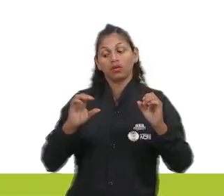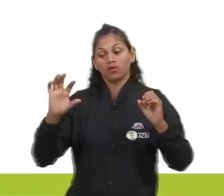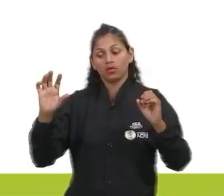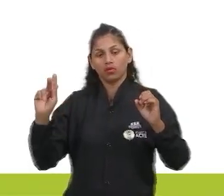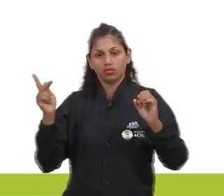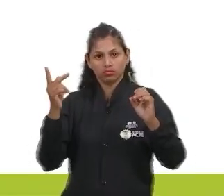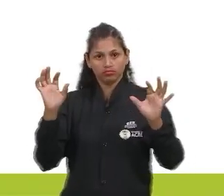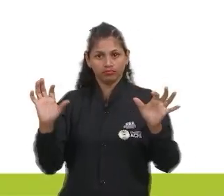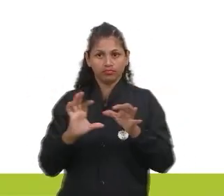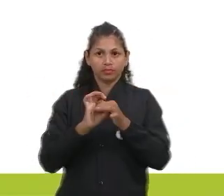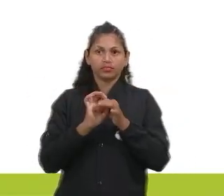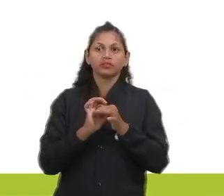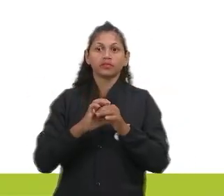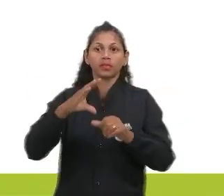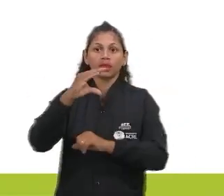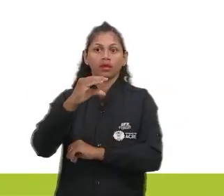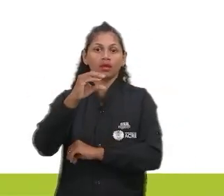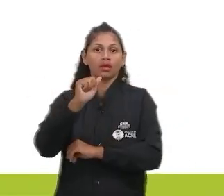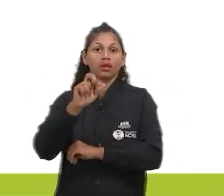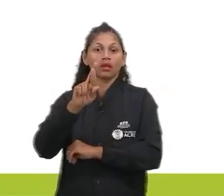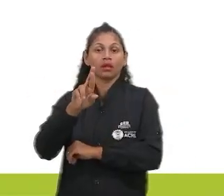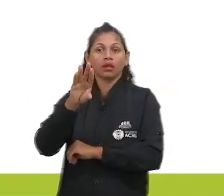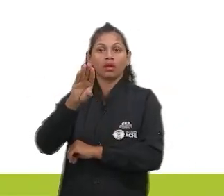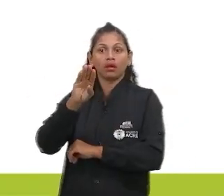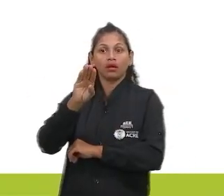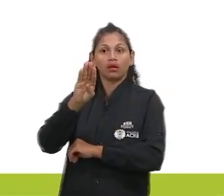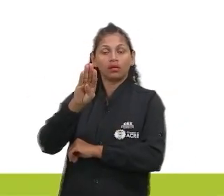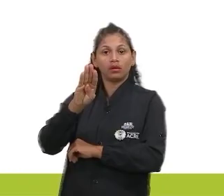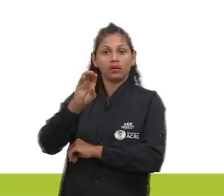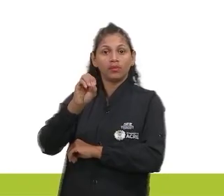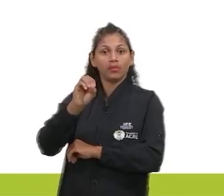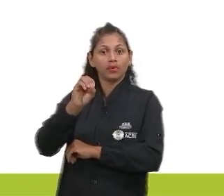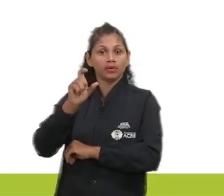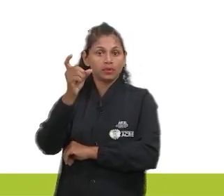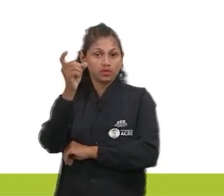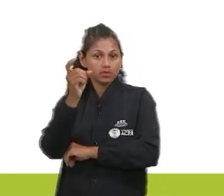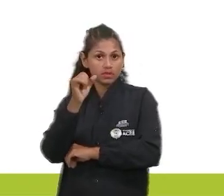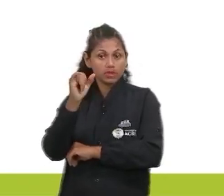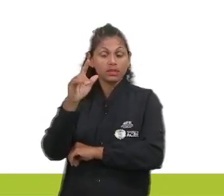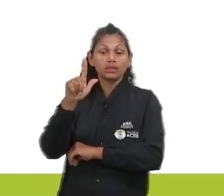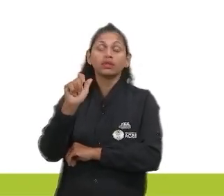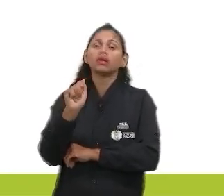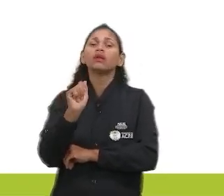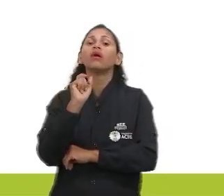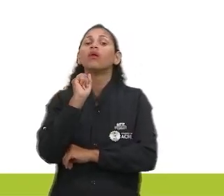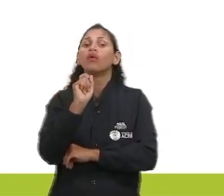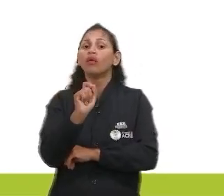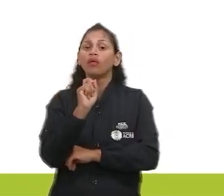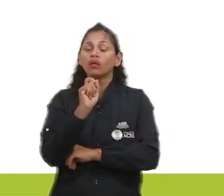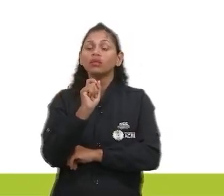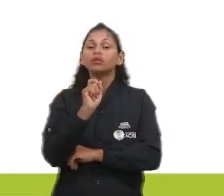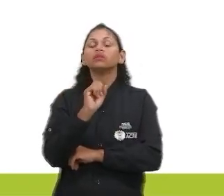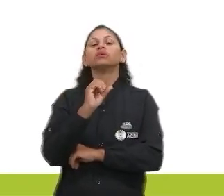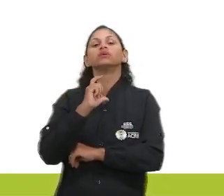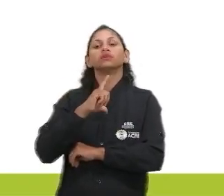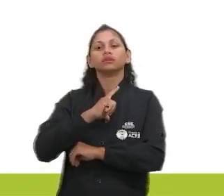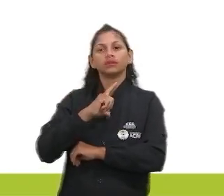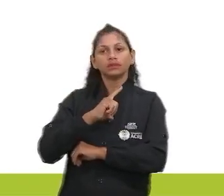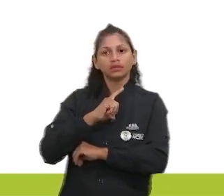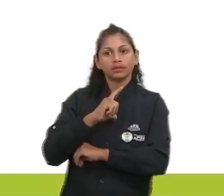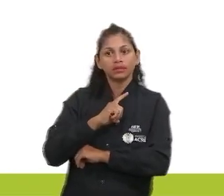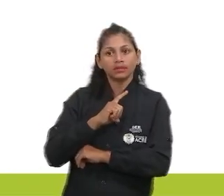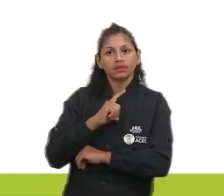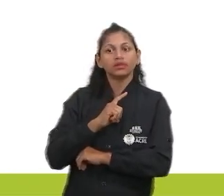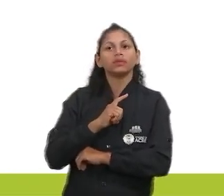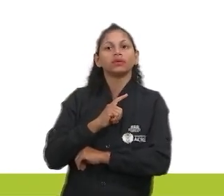Carboxila. O que é uma carboxila? É quando eu tenho a presença de uma hidroxila, que eu acabei